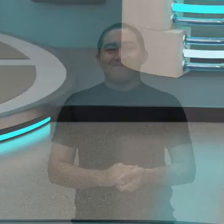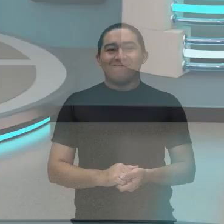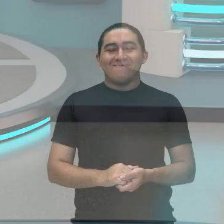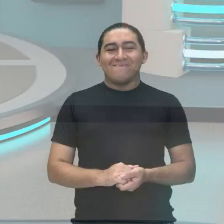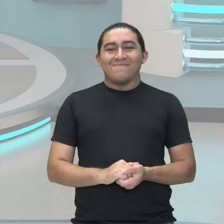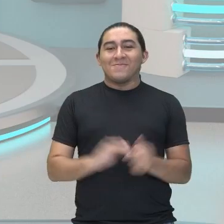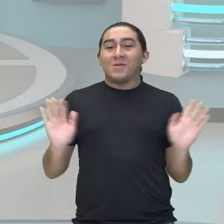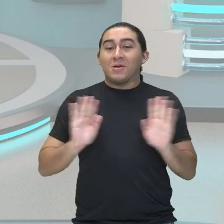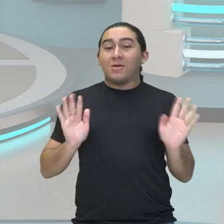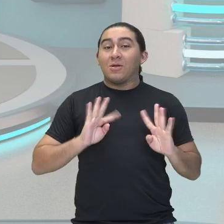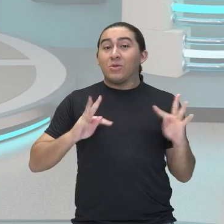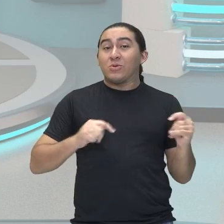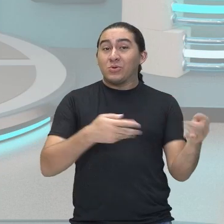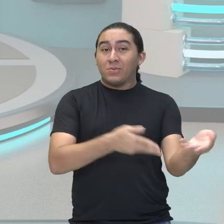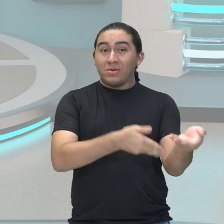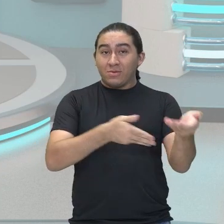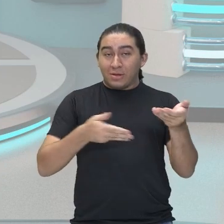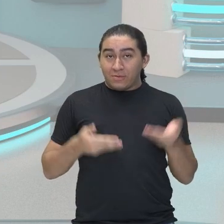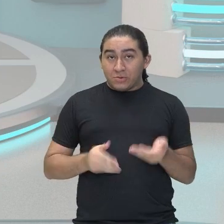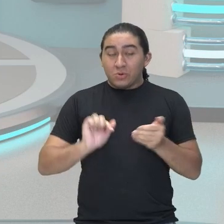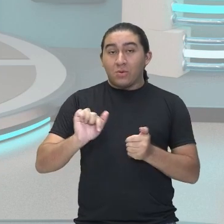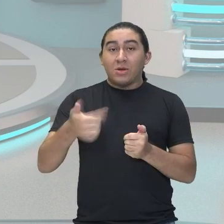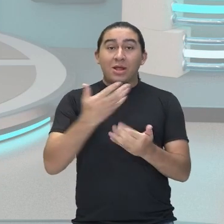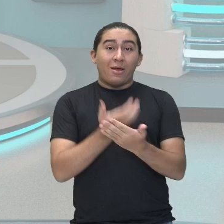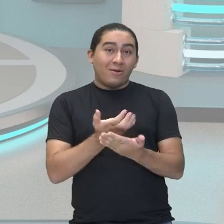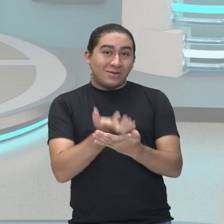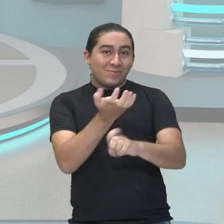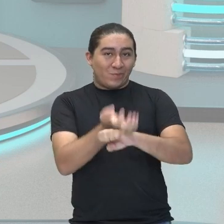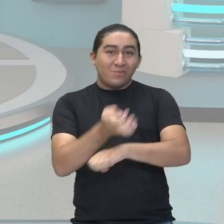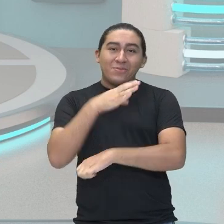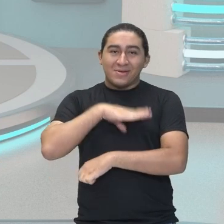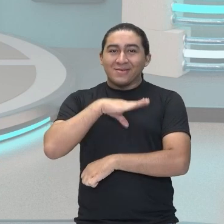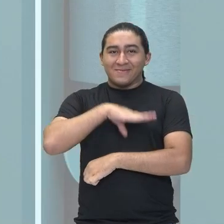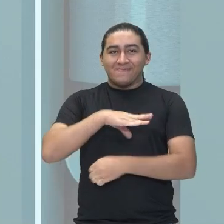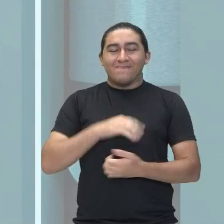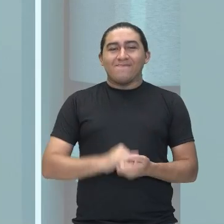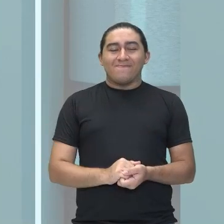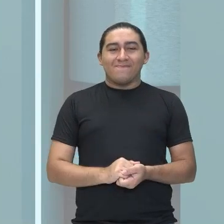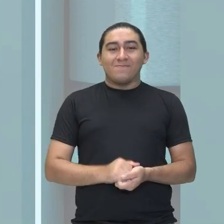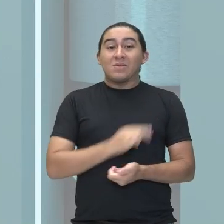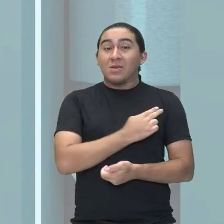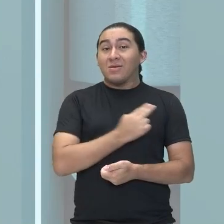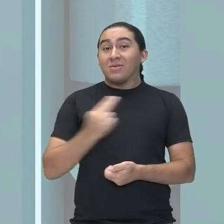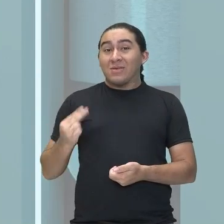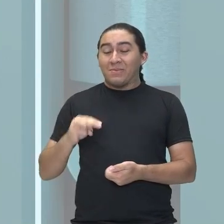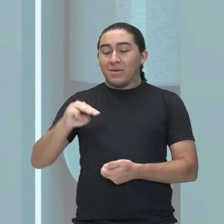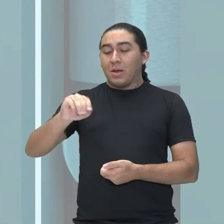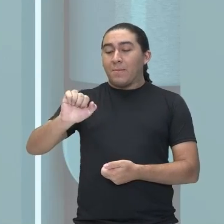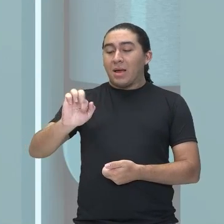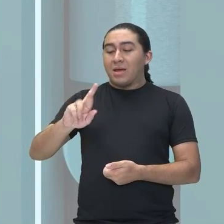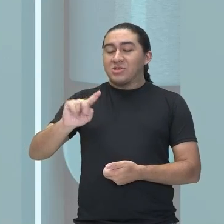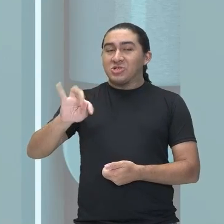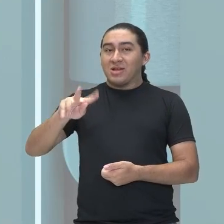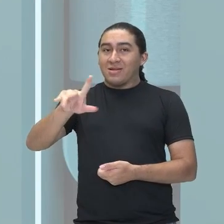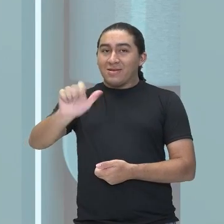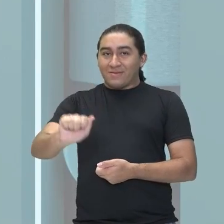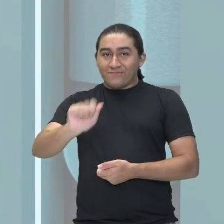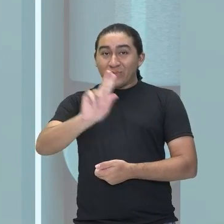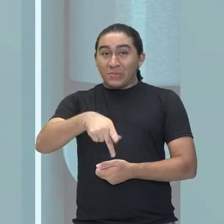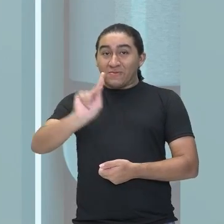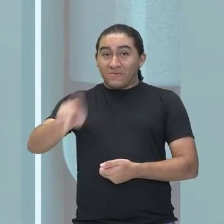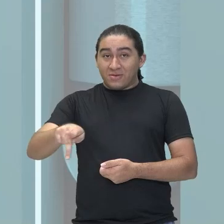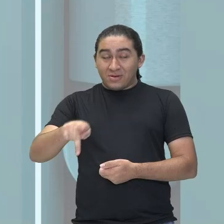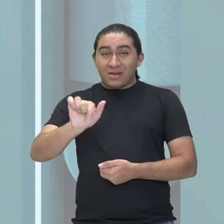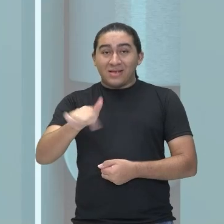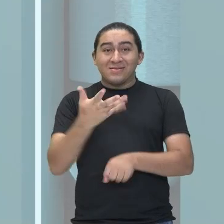Olá, sejam todos muito bem-vindos a mais uma aula de língua portuguesa. Sou a professora Maristela